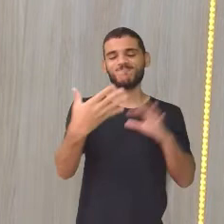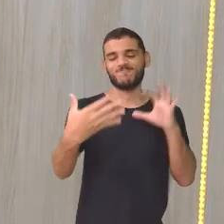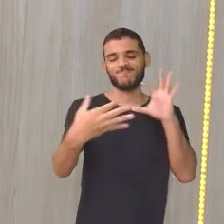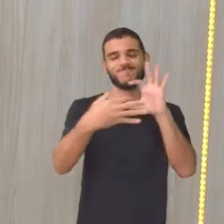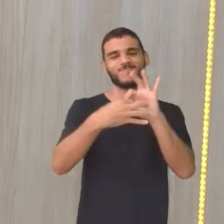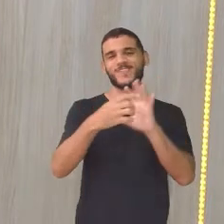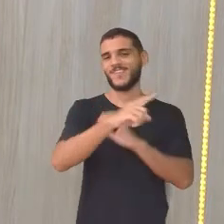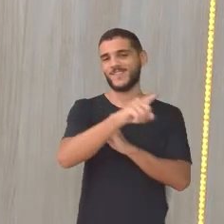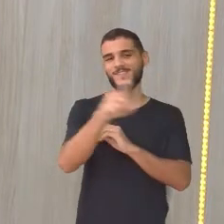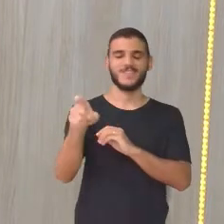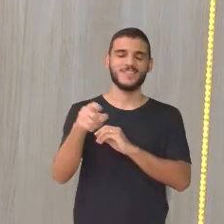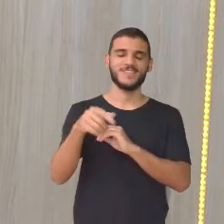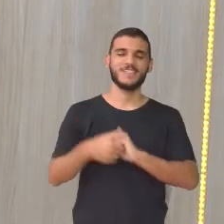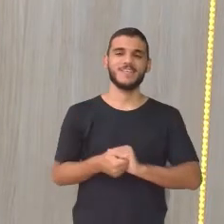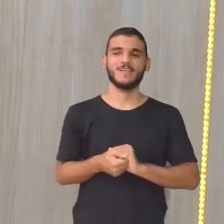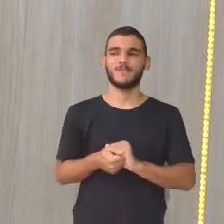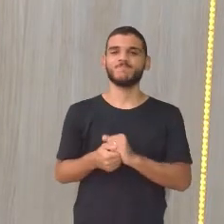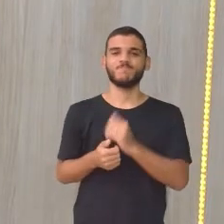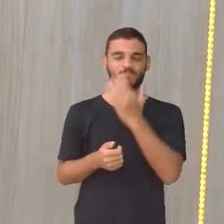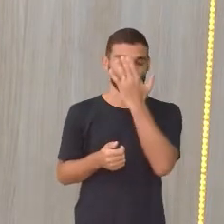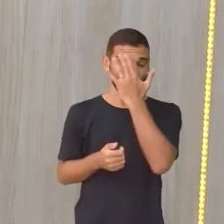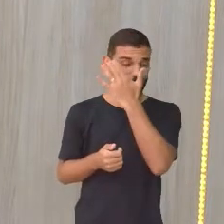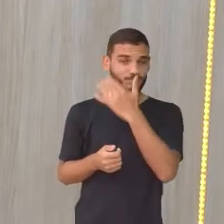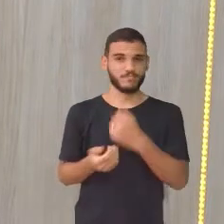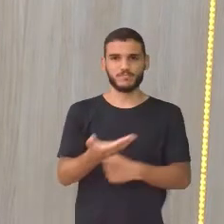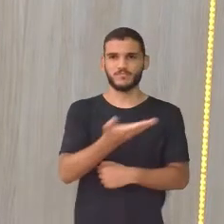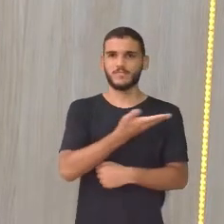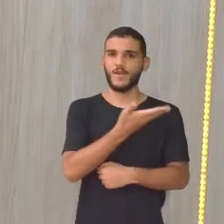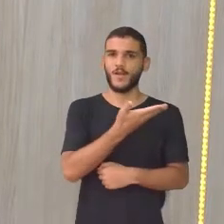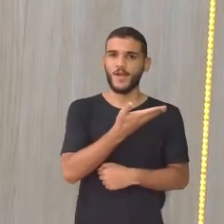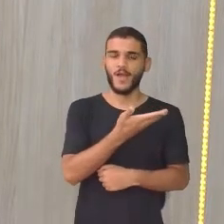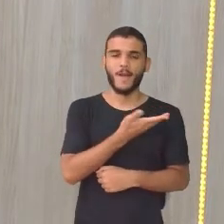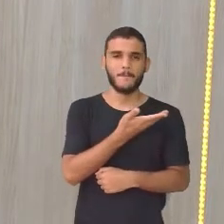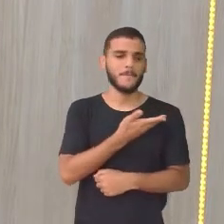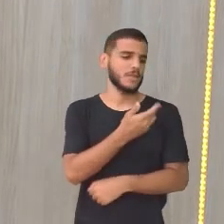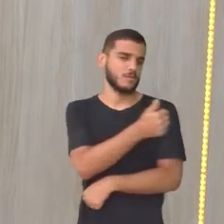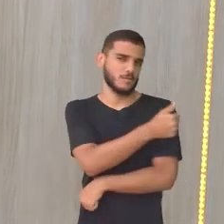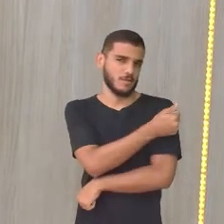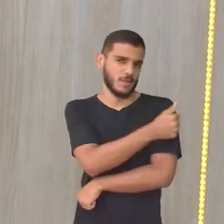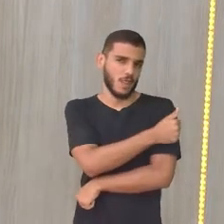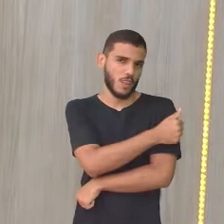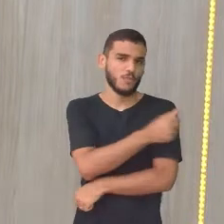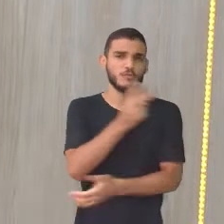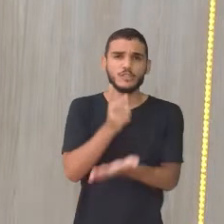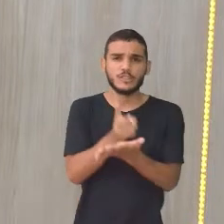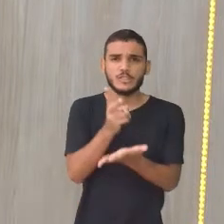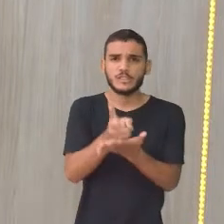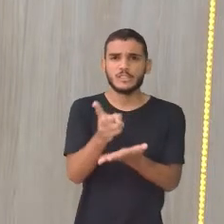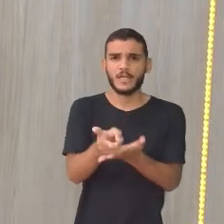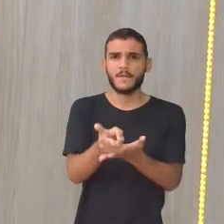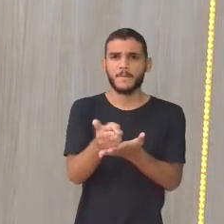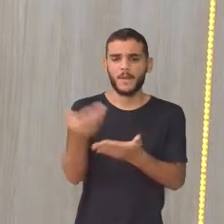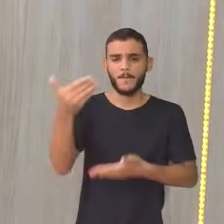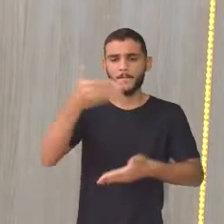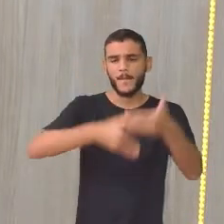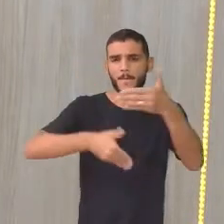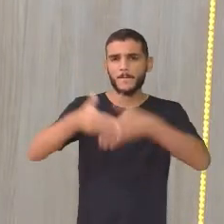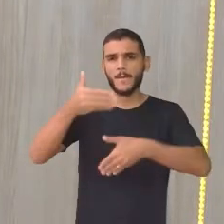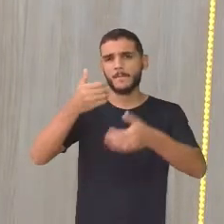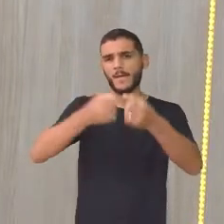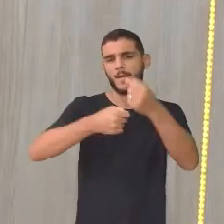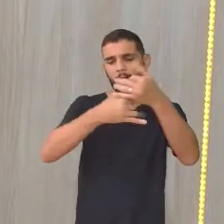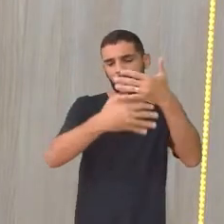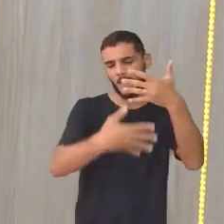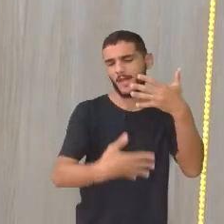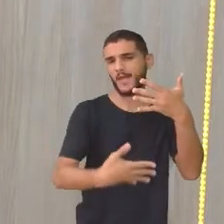vocês. Então, os alunos que estão sempre frequentando o chat, não é, sabem dessa importância. E